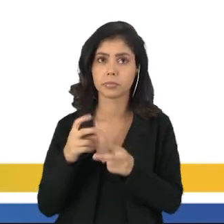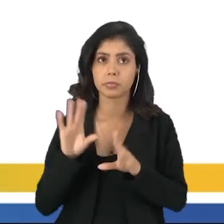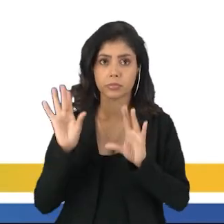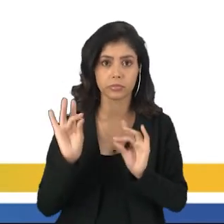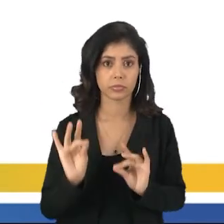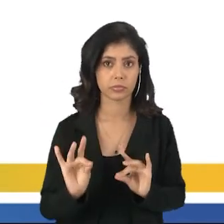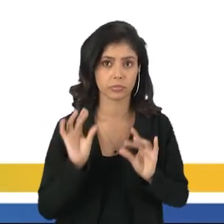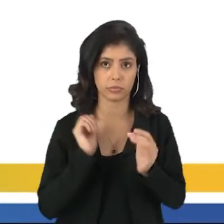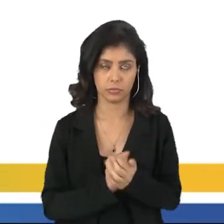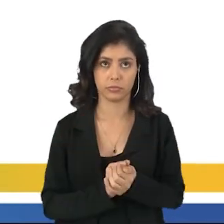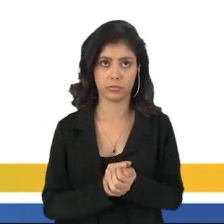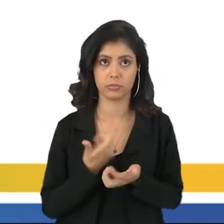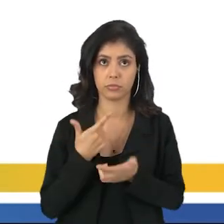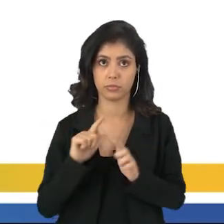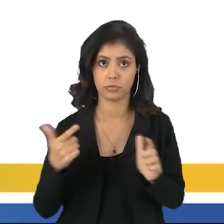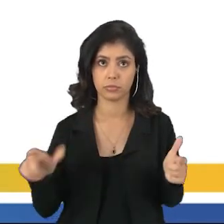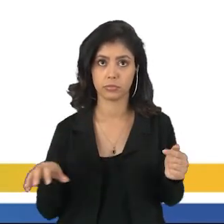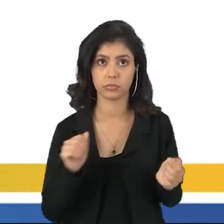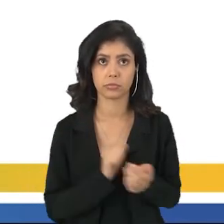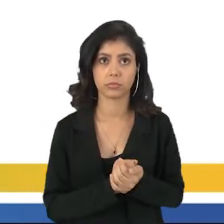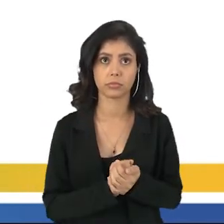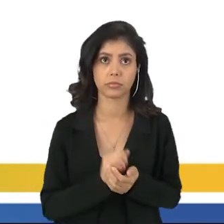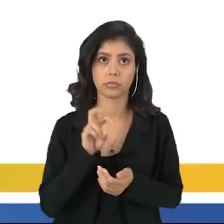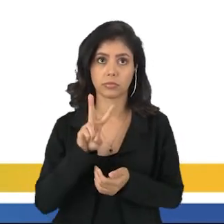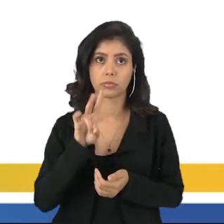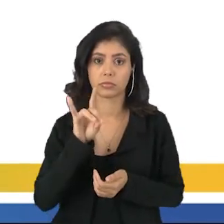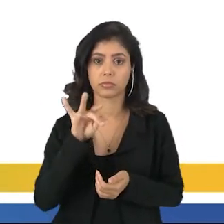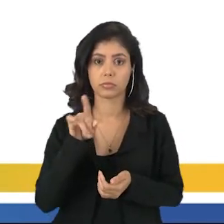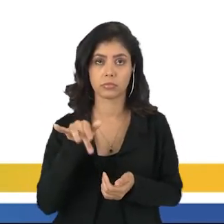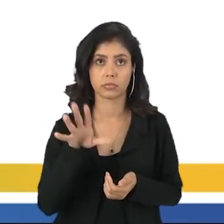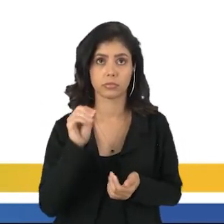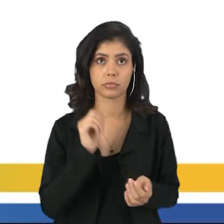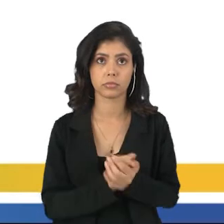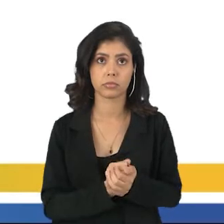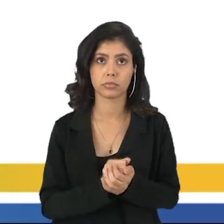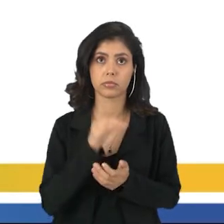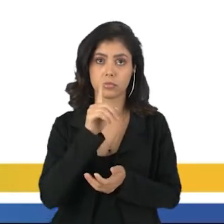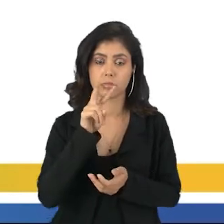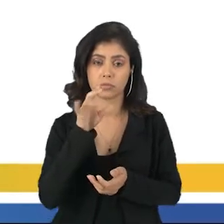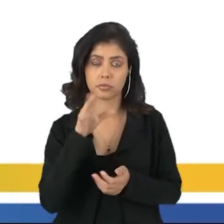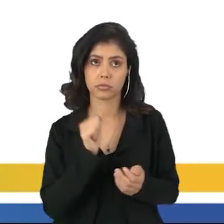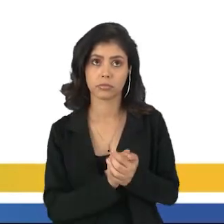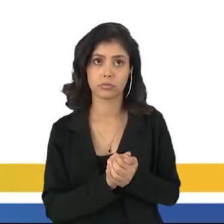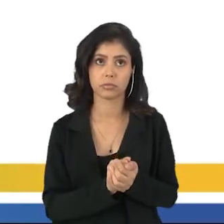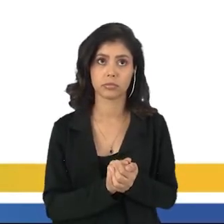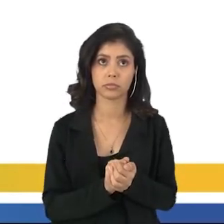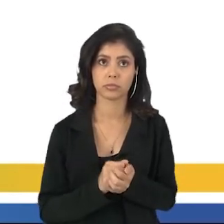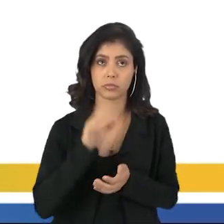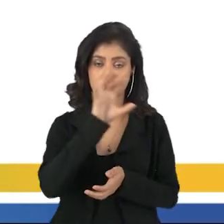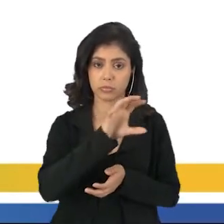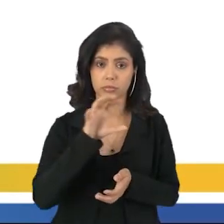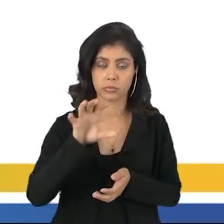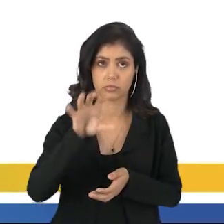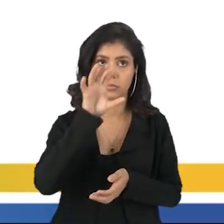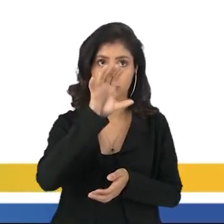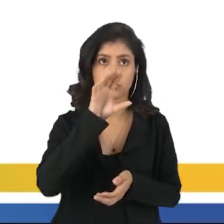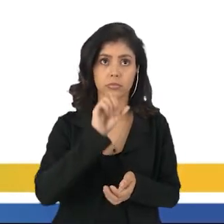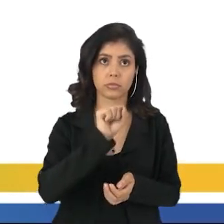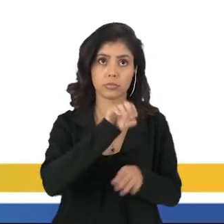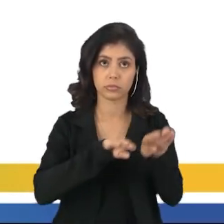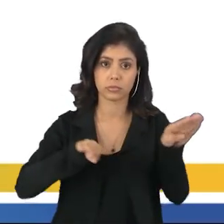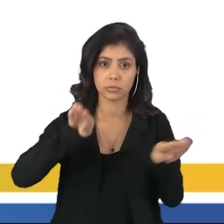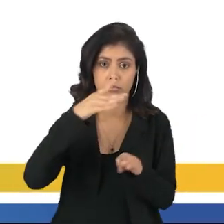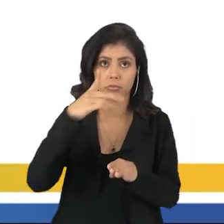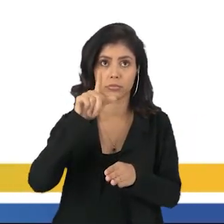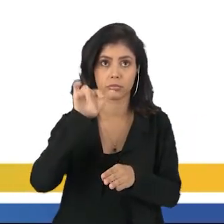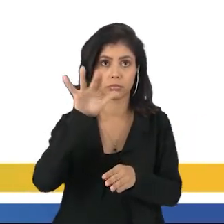Agora, aonde é que se percebe isso? Olha o detalhe aí. Há um grande vazio, olha o detalhe, demográfico, no